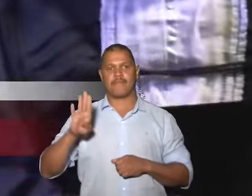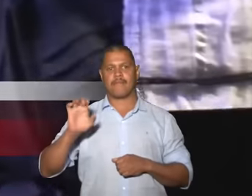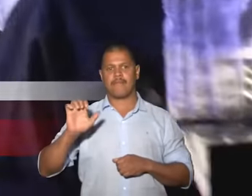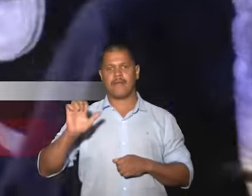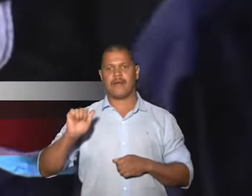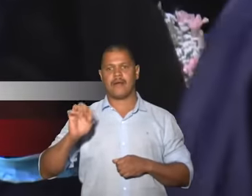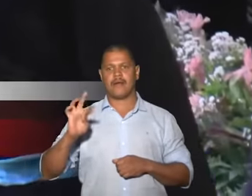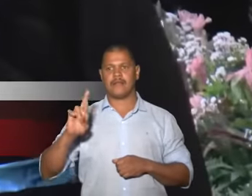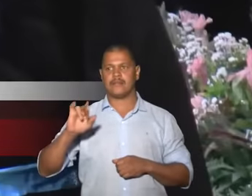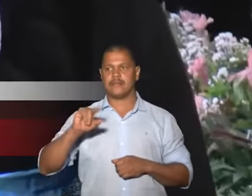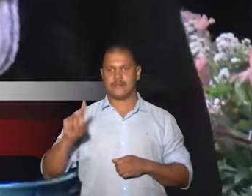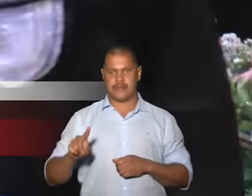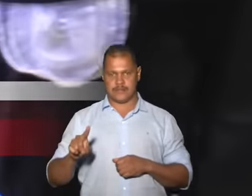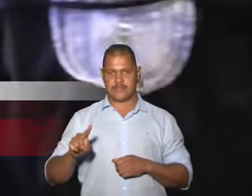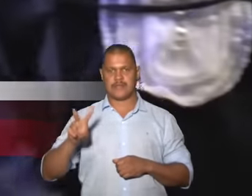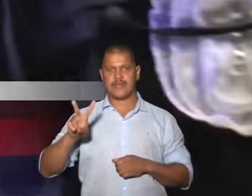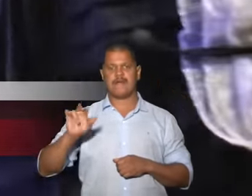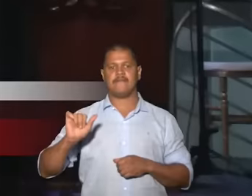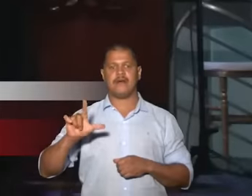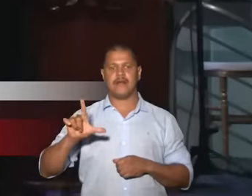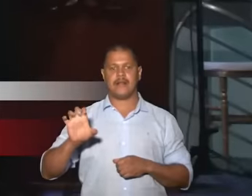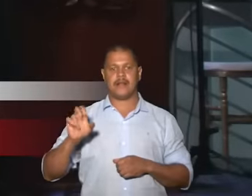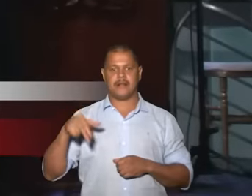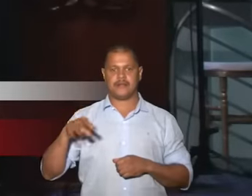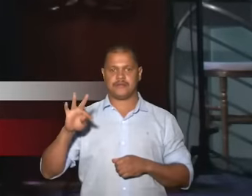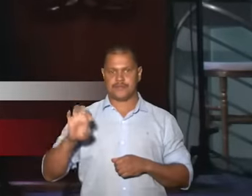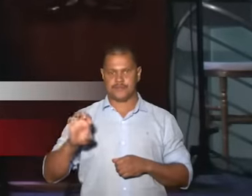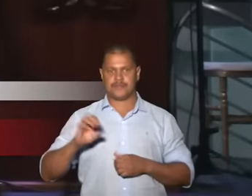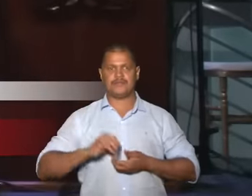Beatriz Valente Silva.